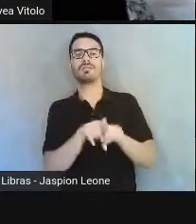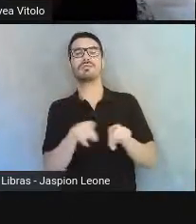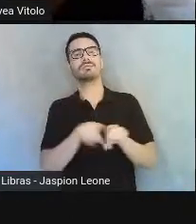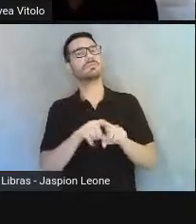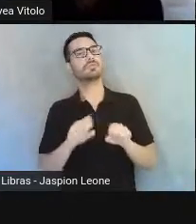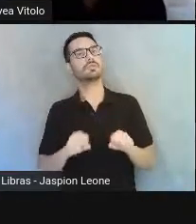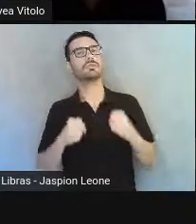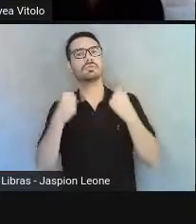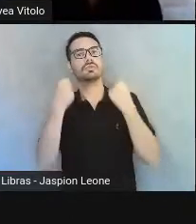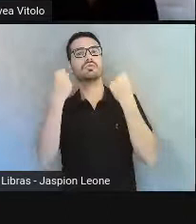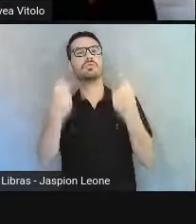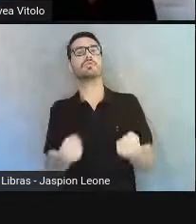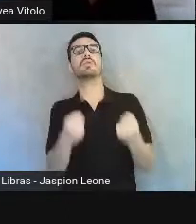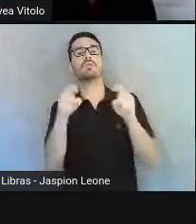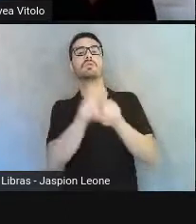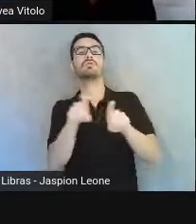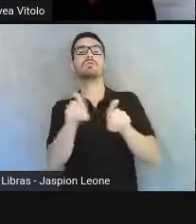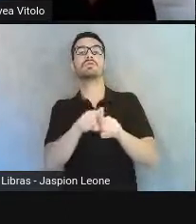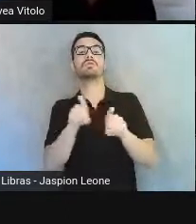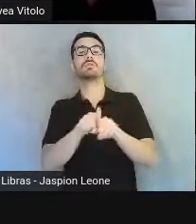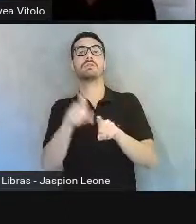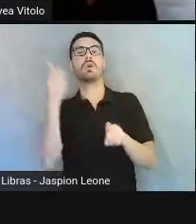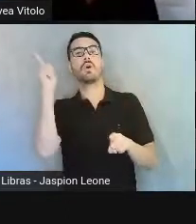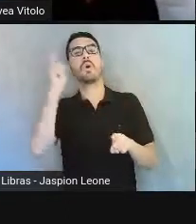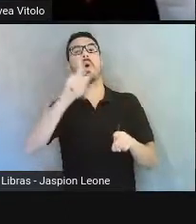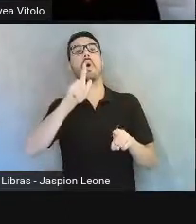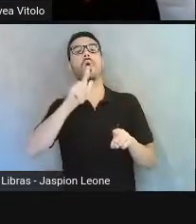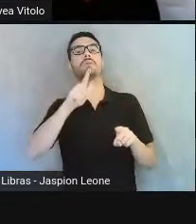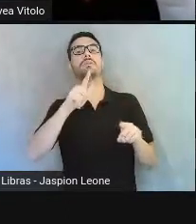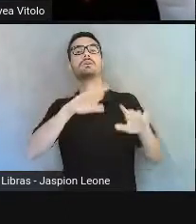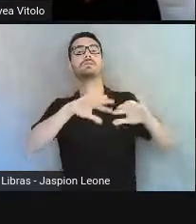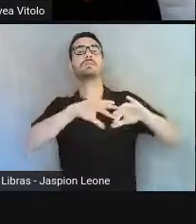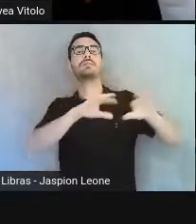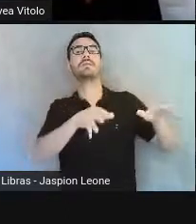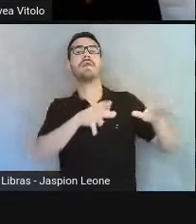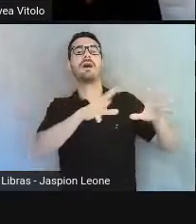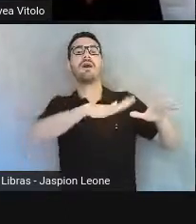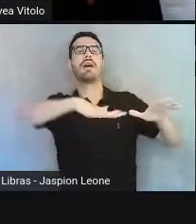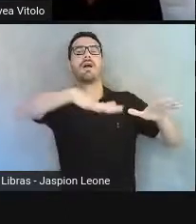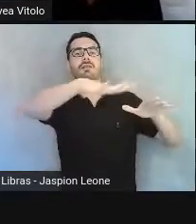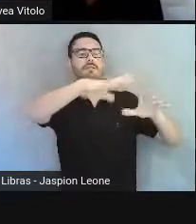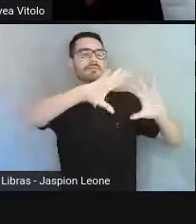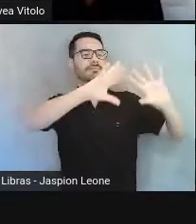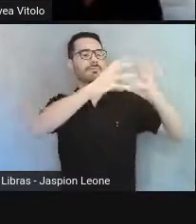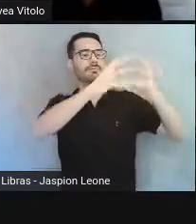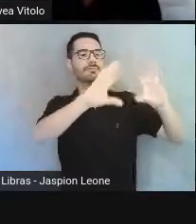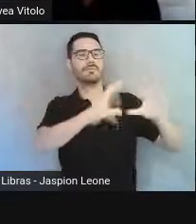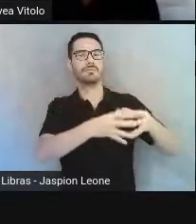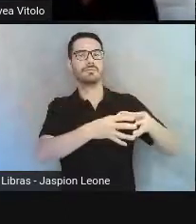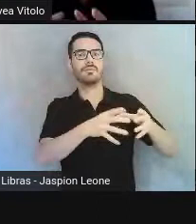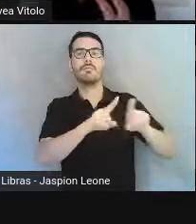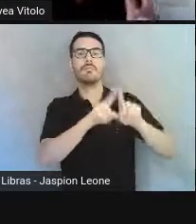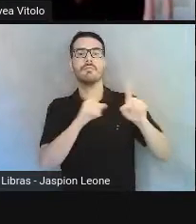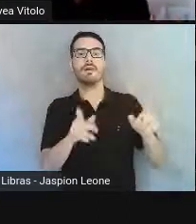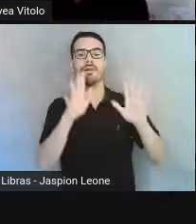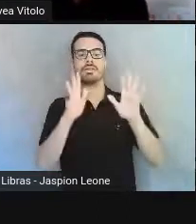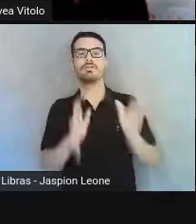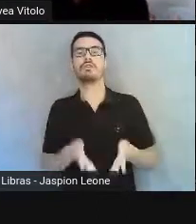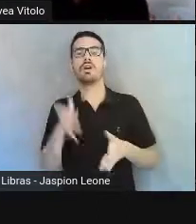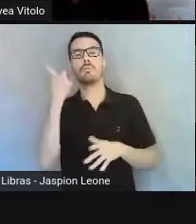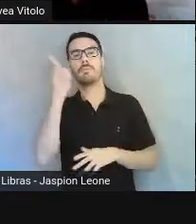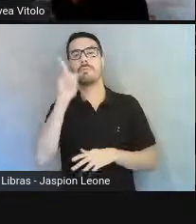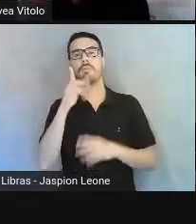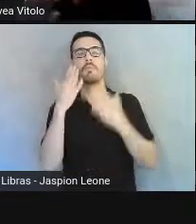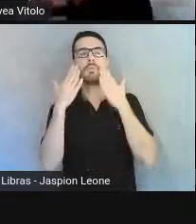muito grande também para realizar essa classificação. E essa tipologia nos dá indicativos de como é a arena